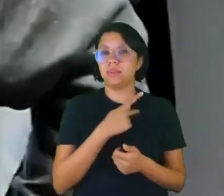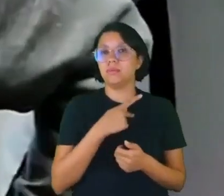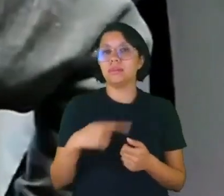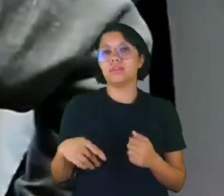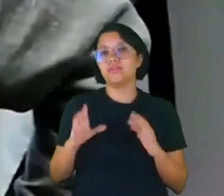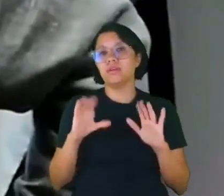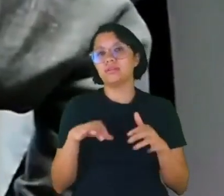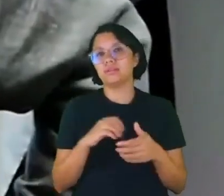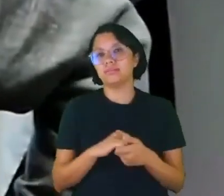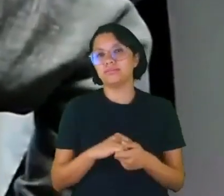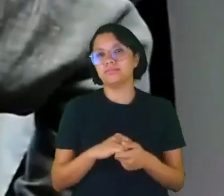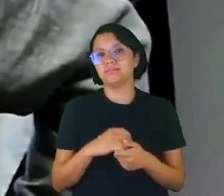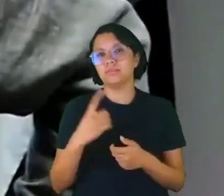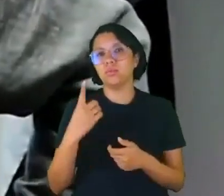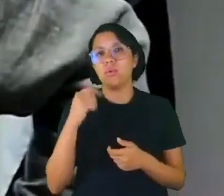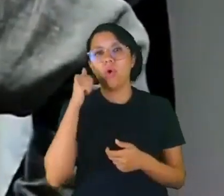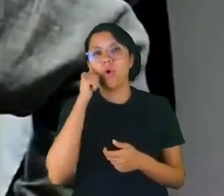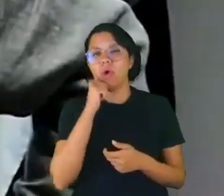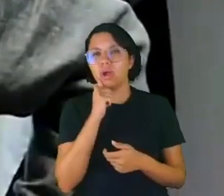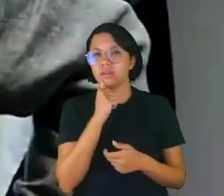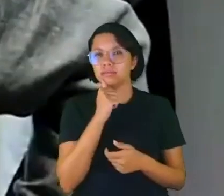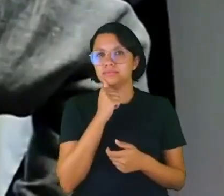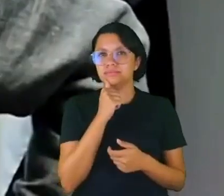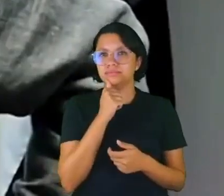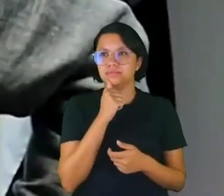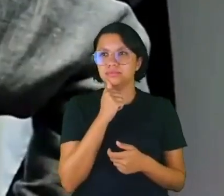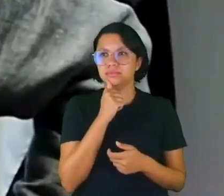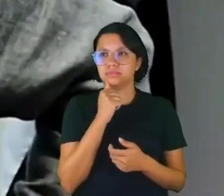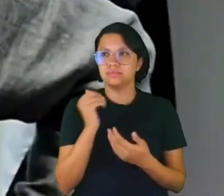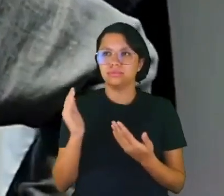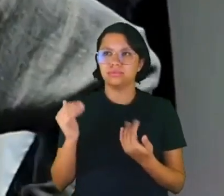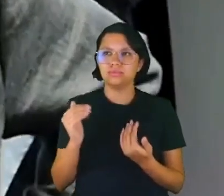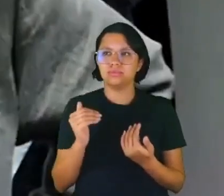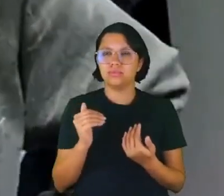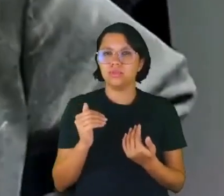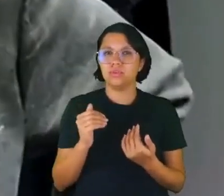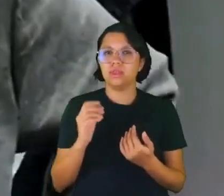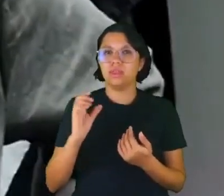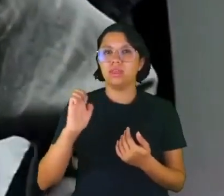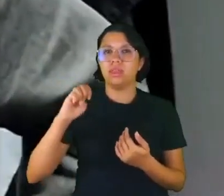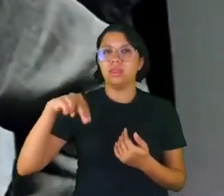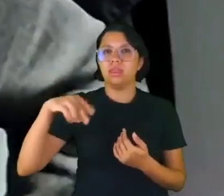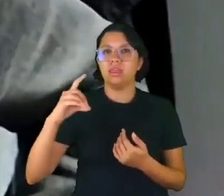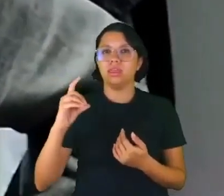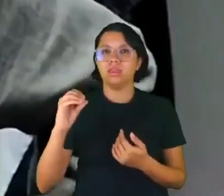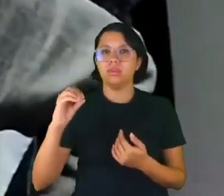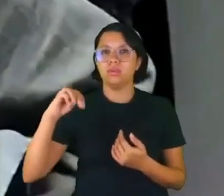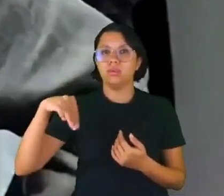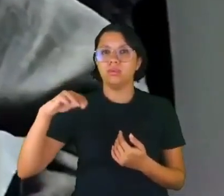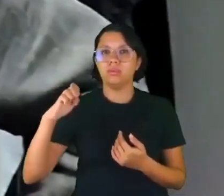Presidente, é o seguinte, uma moça sofria de endometriose e não poderia gerar filhos a não ser